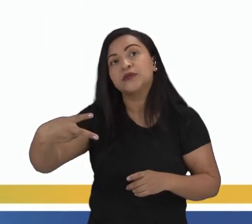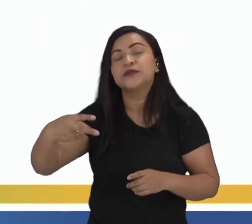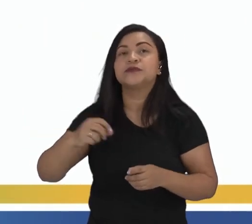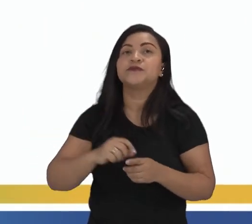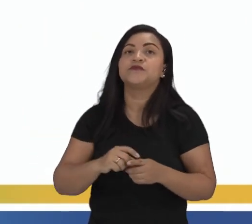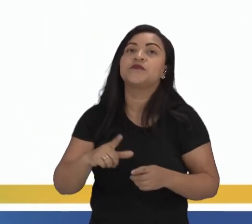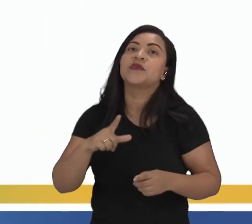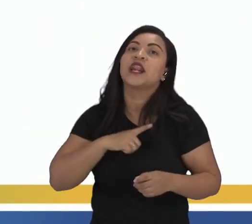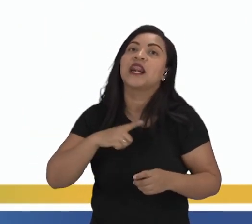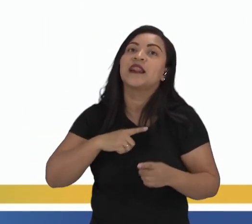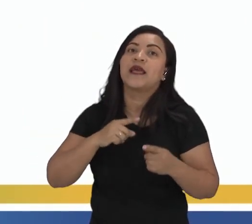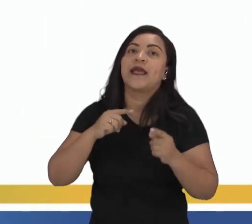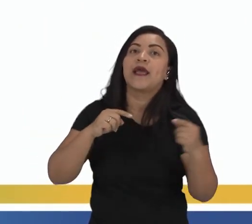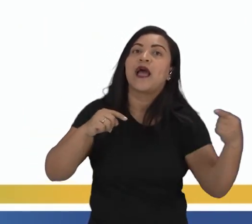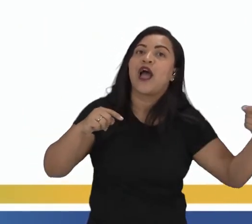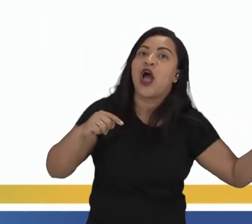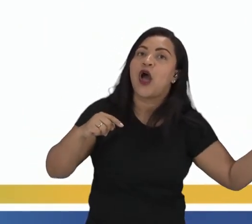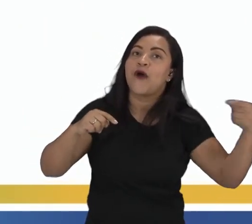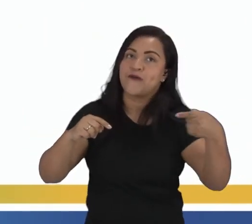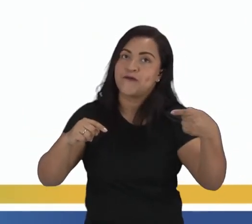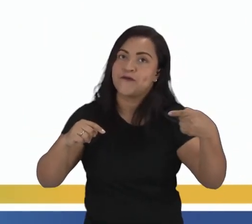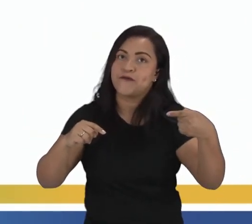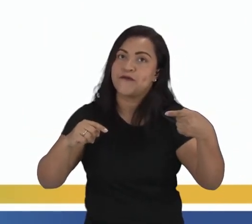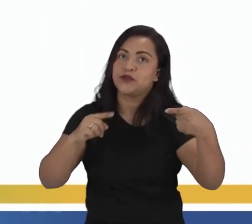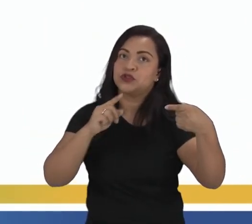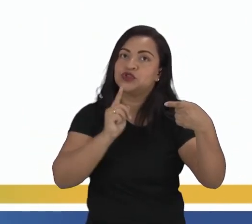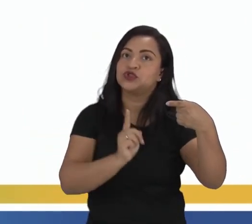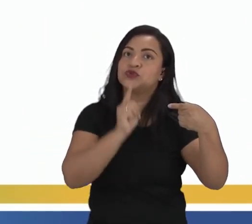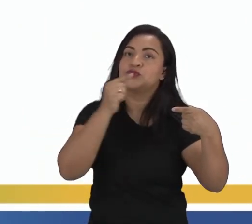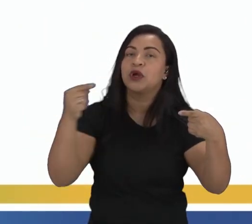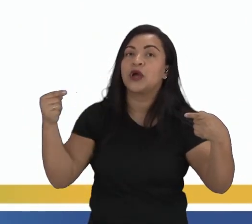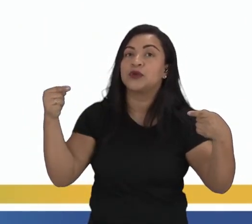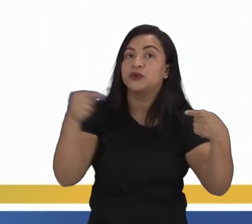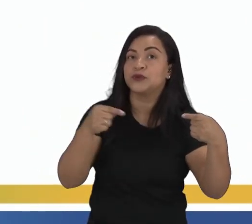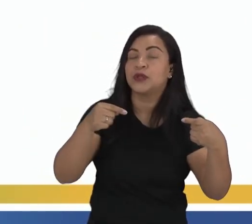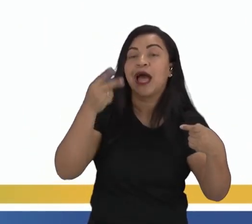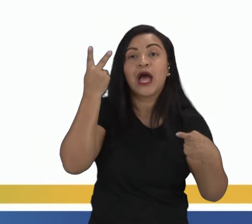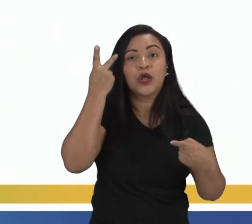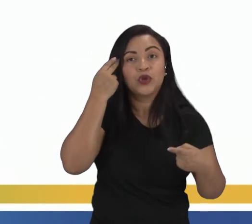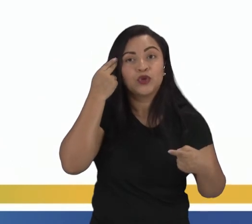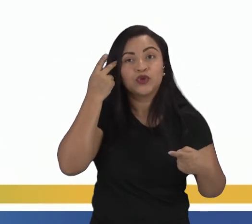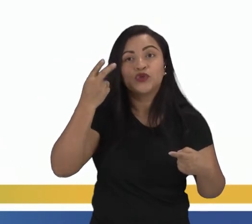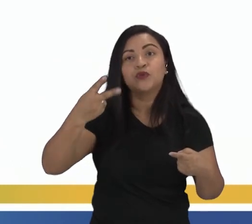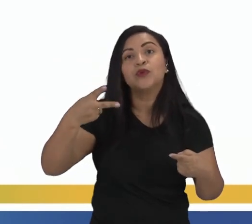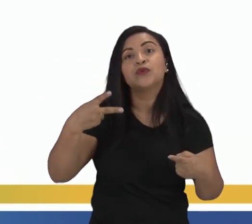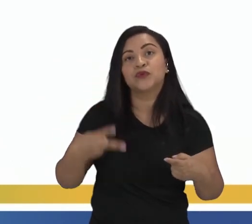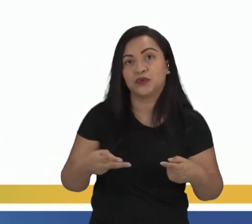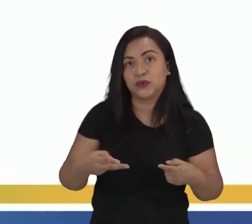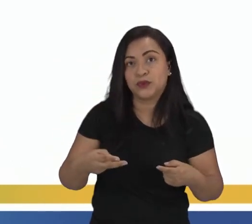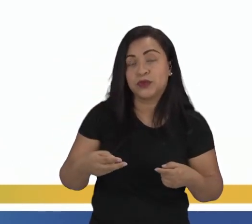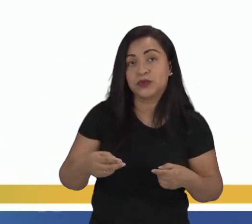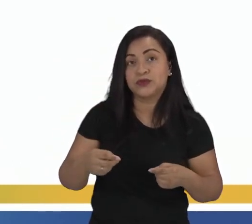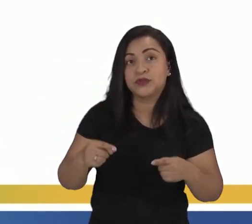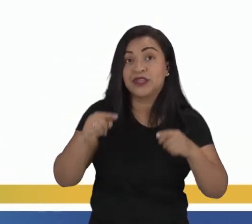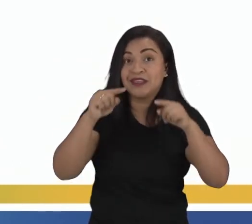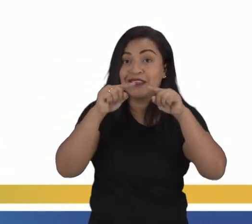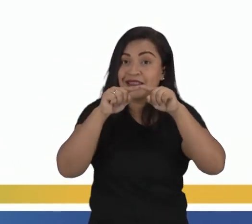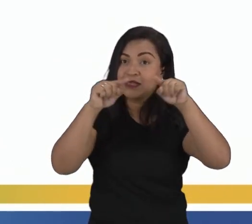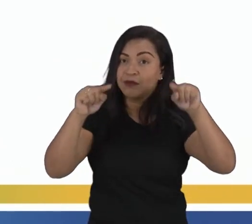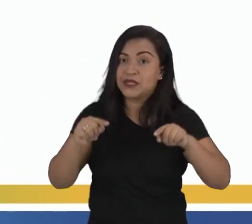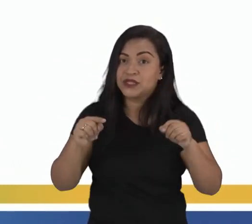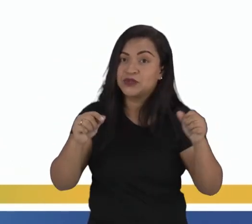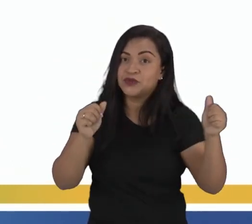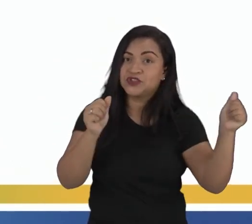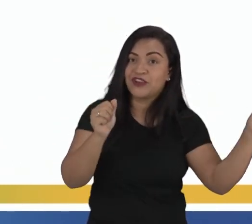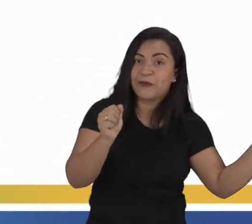do contato com a massa 1, o peso 2, a normal 2 e a massa 2, como estava em contato